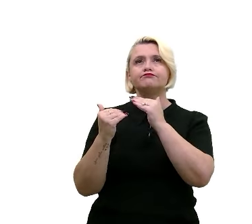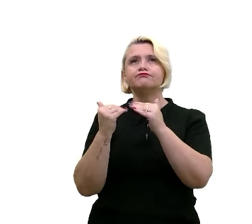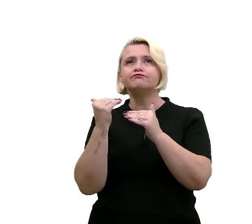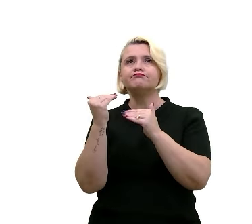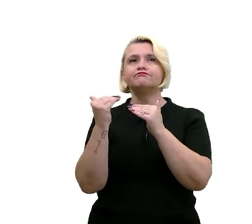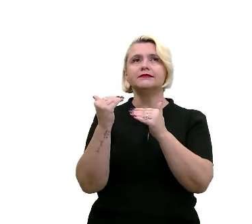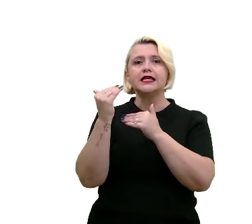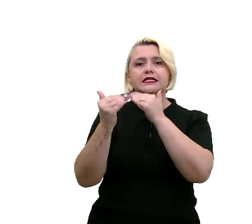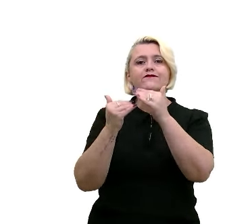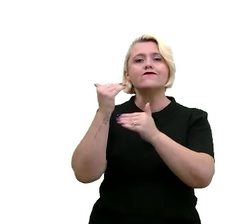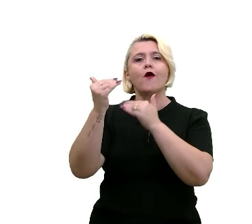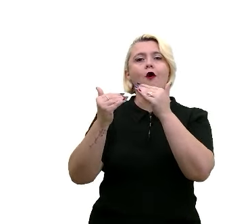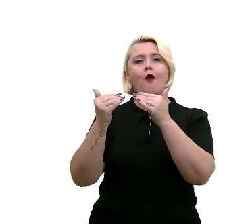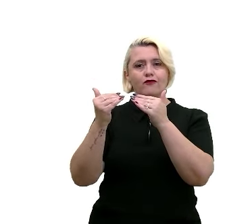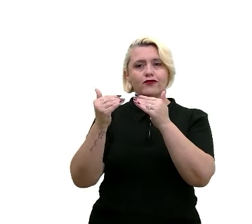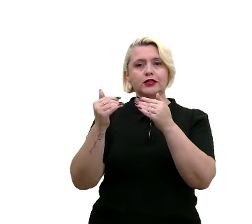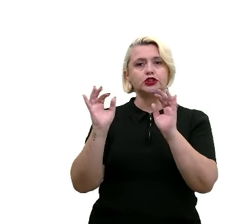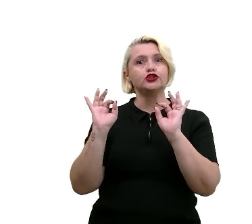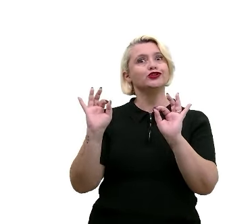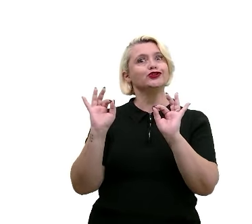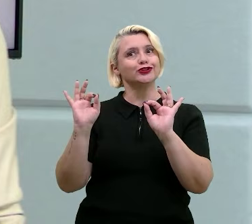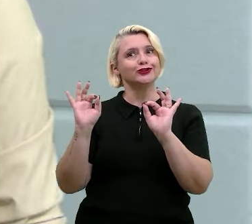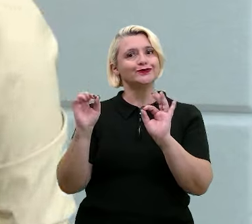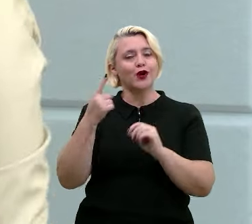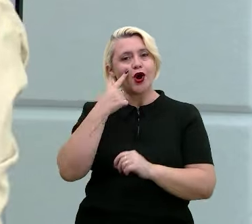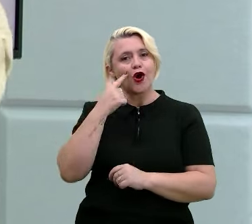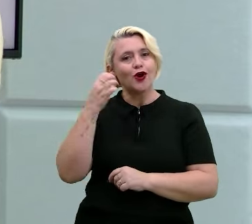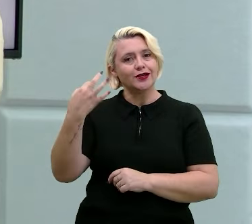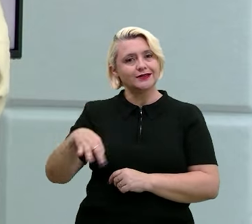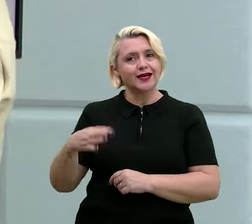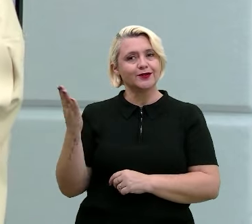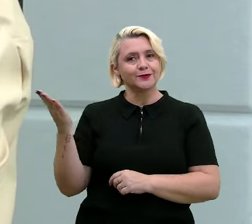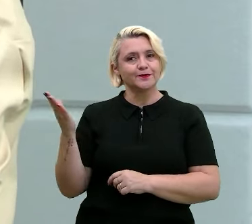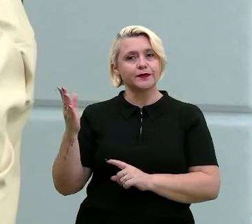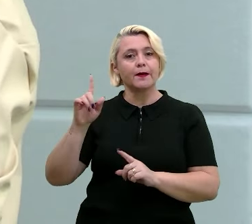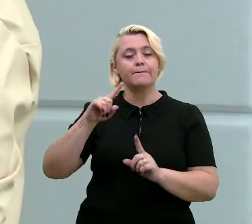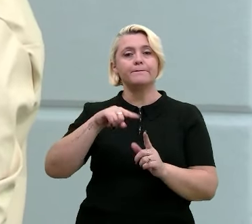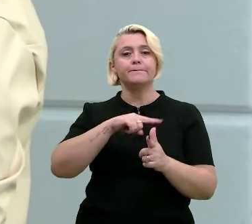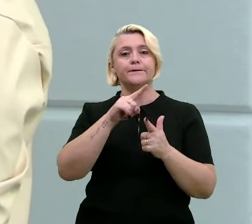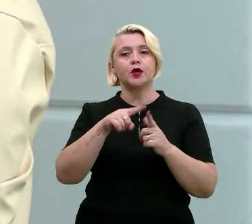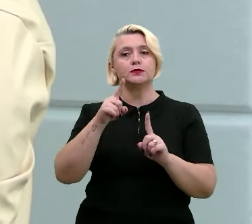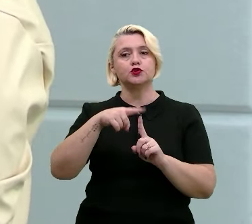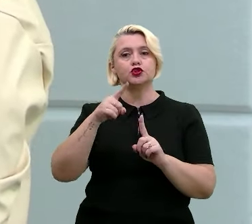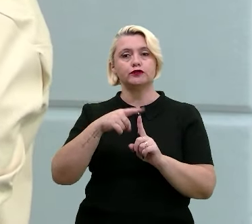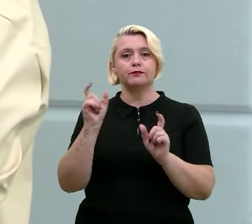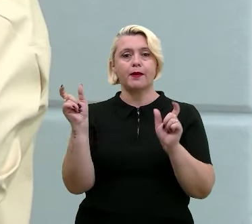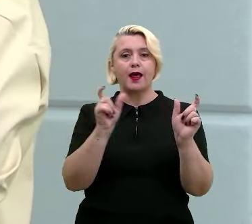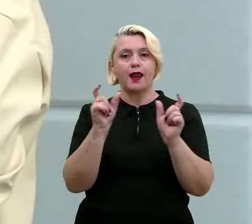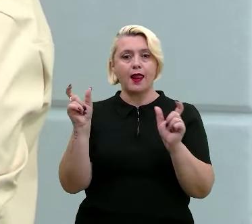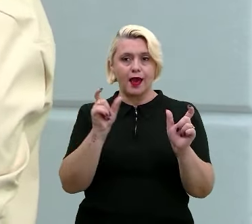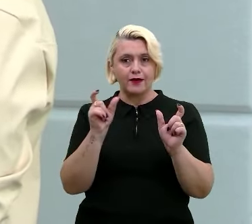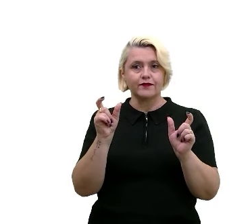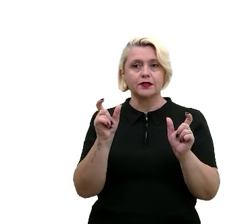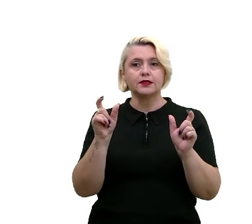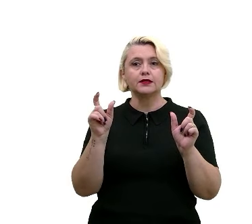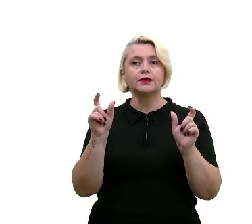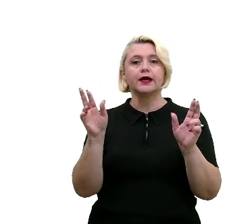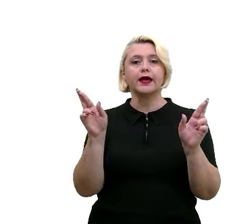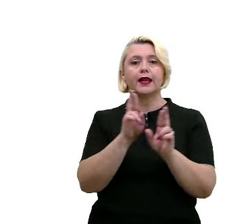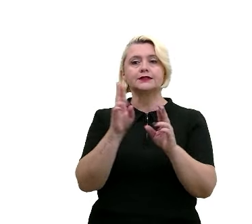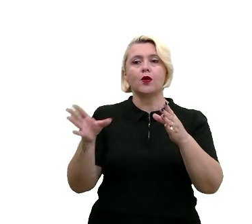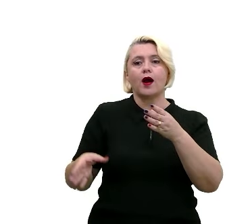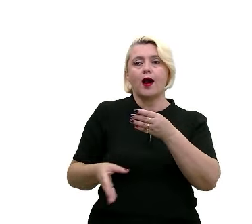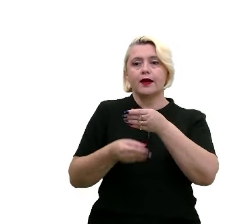elegante, certinho? Então vamos para o próximo tipo. Elementos articuladores que trazem uma relação de